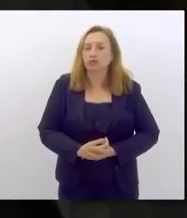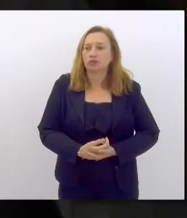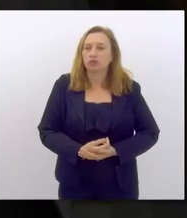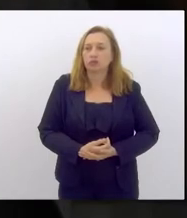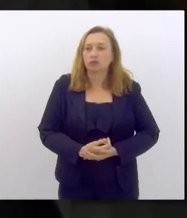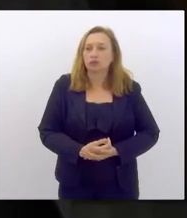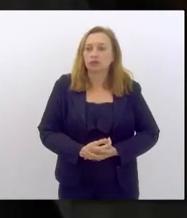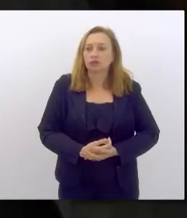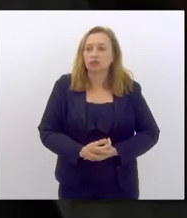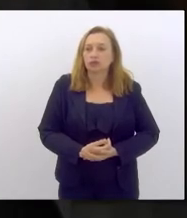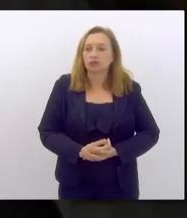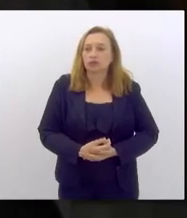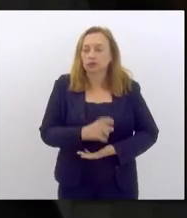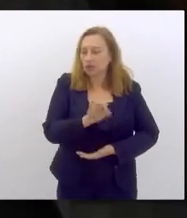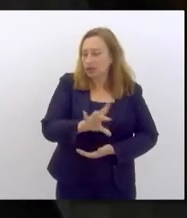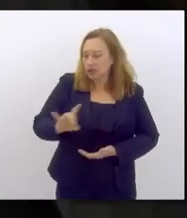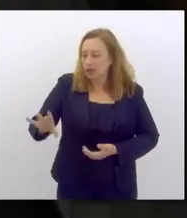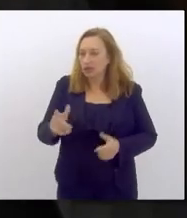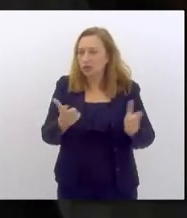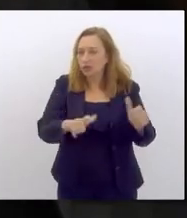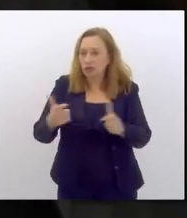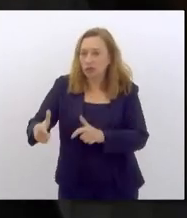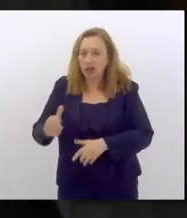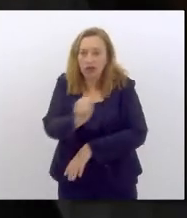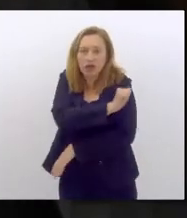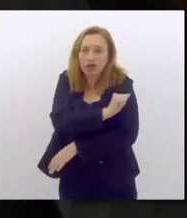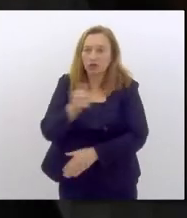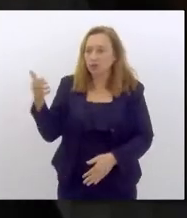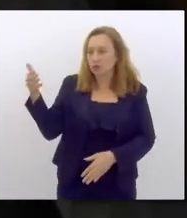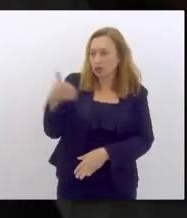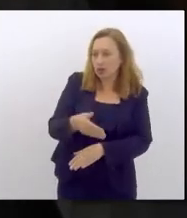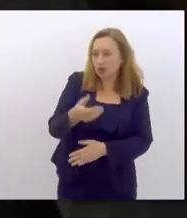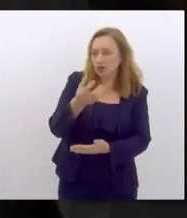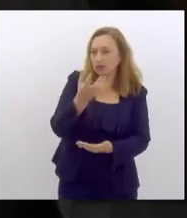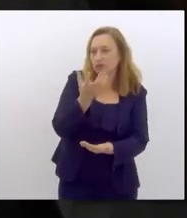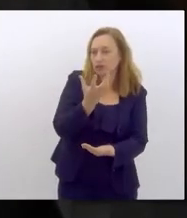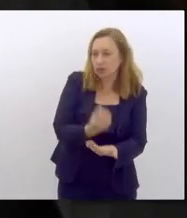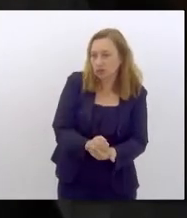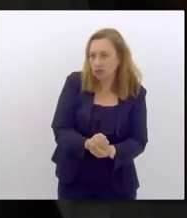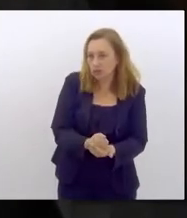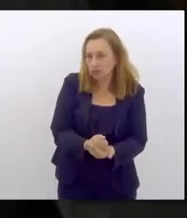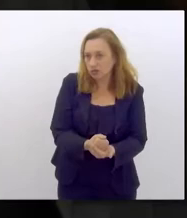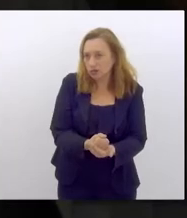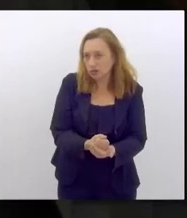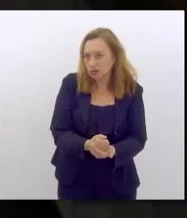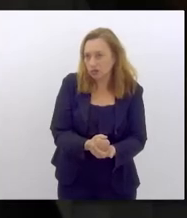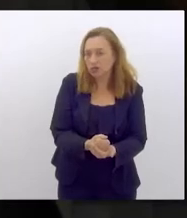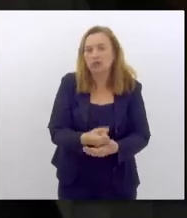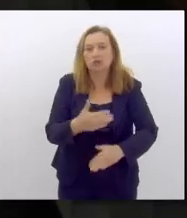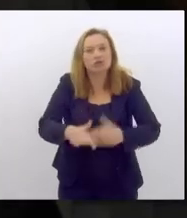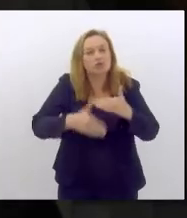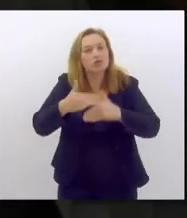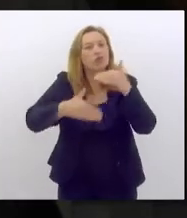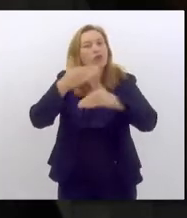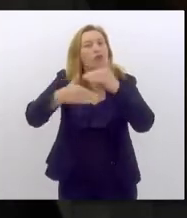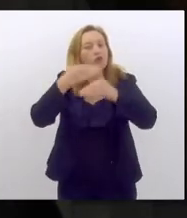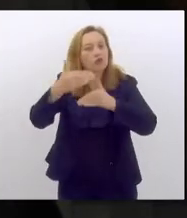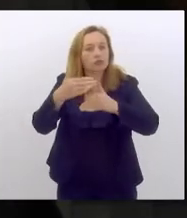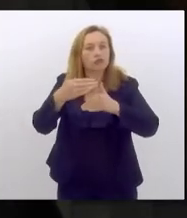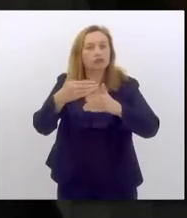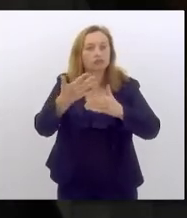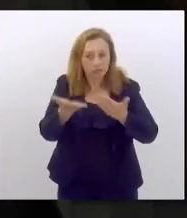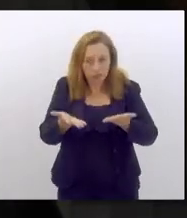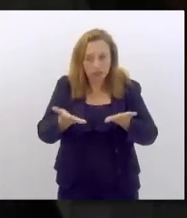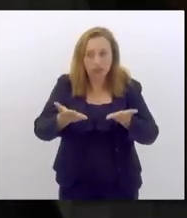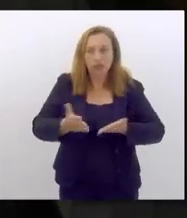do fluxo escolar em cada rede, ou seja, alunos entram, se matriculam e se desenvolvem e se movimentam